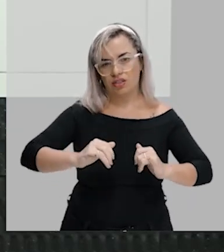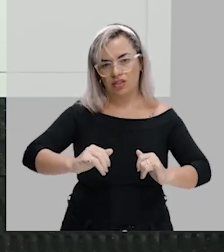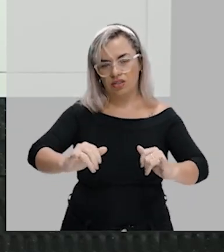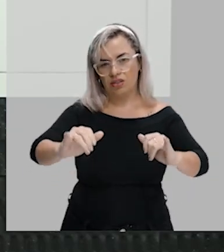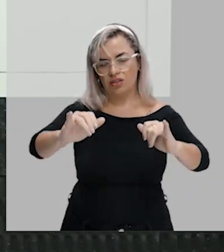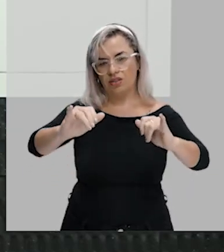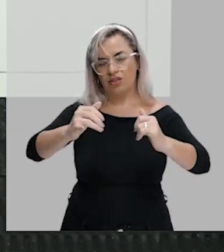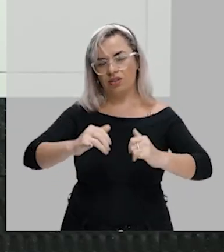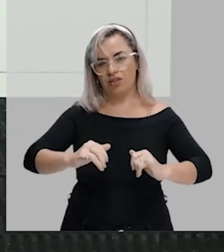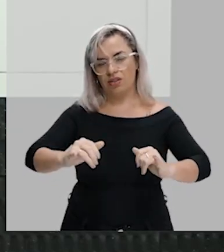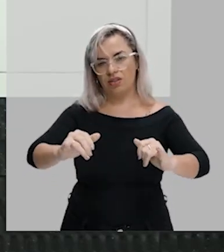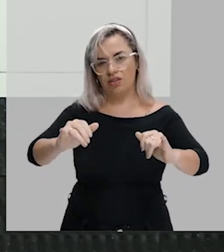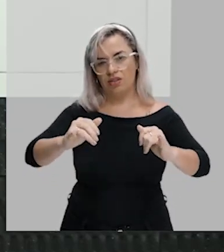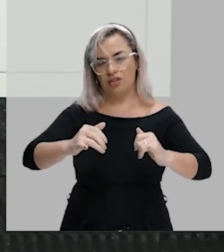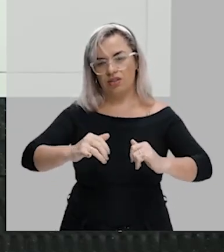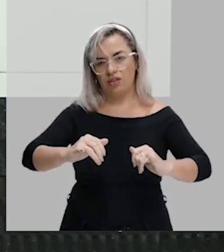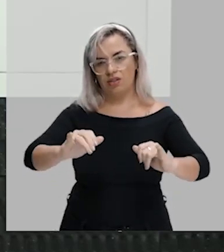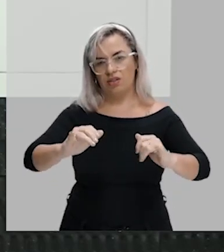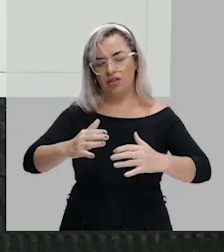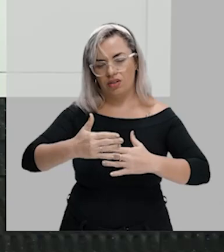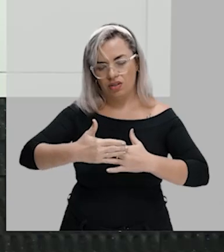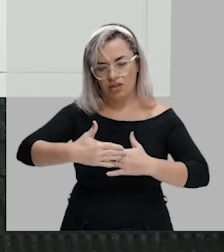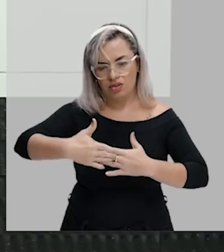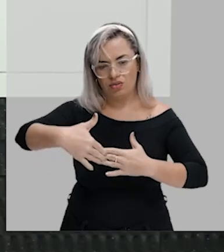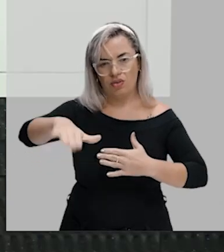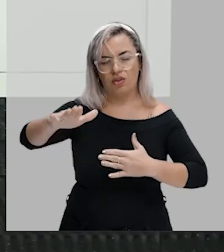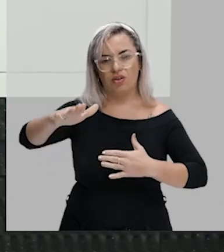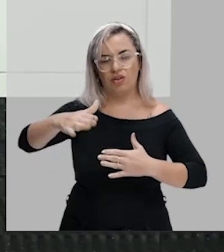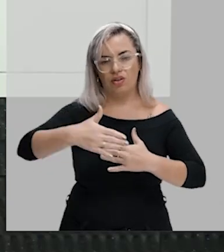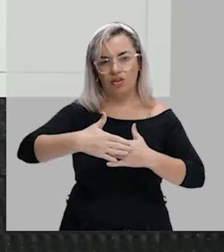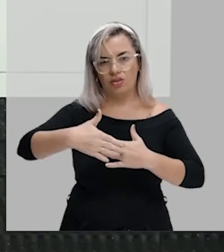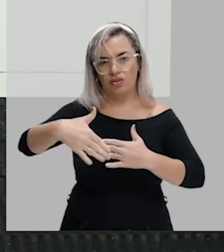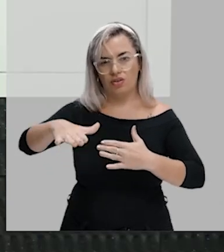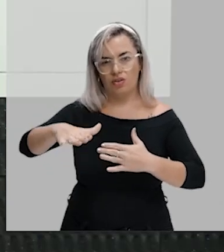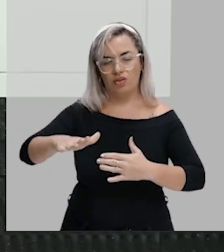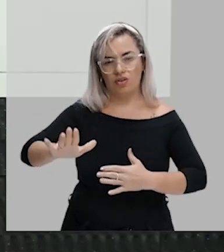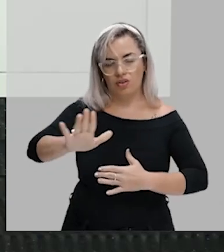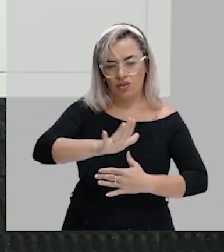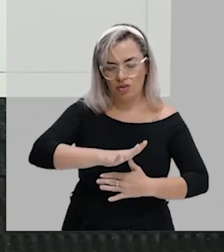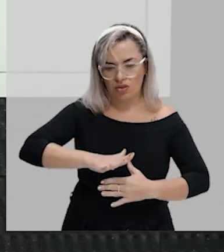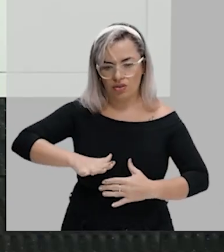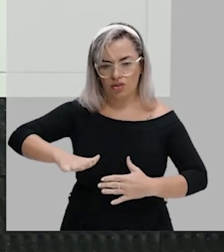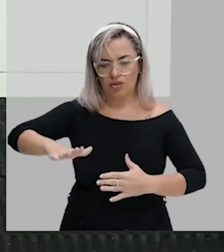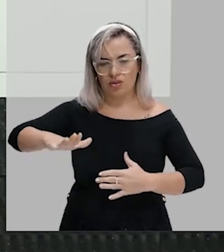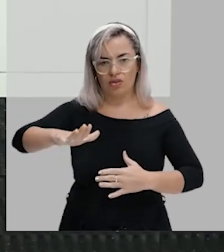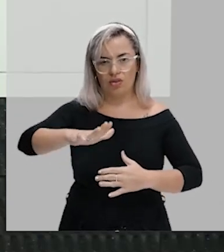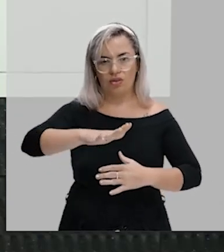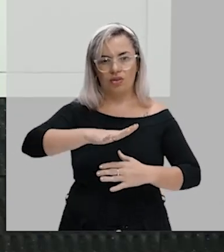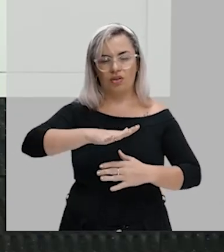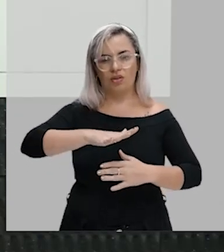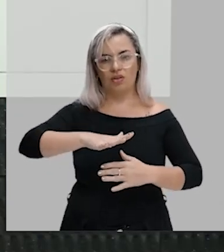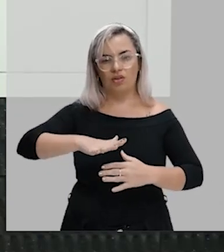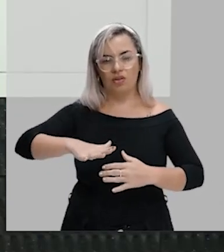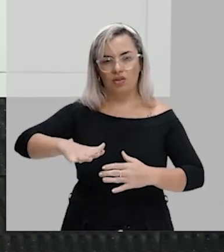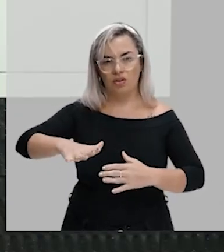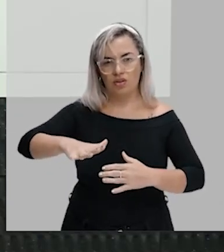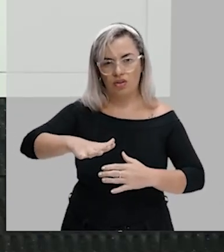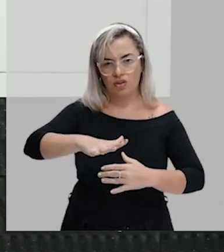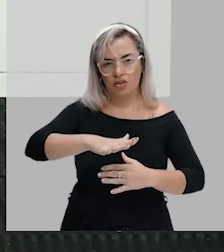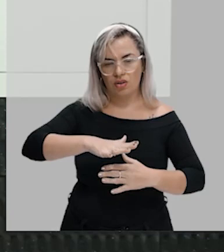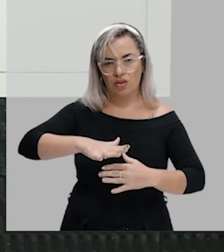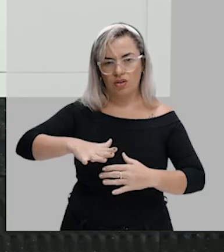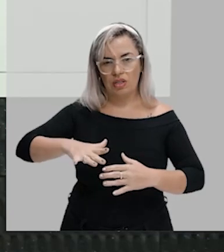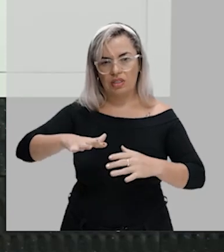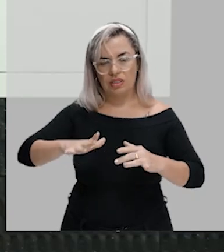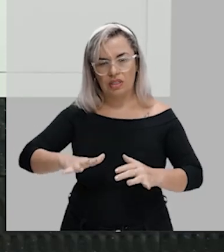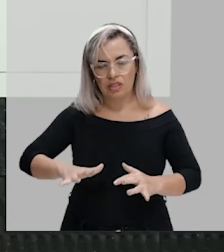onda, ela muitas das vezes é jogado para fora da nossa camada, né, gasosa, né, para fora da ionosfera.